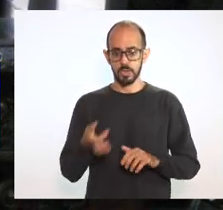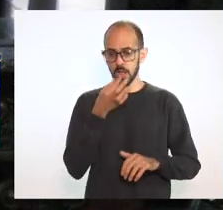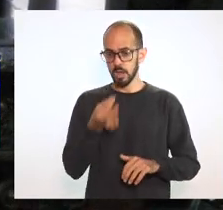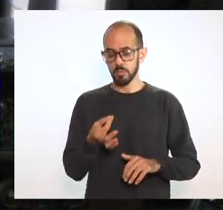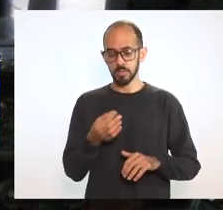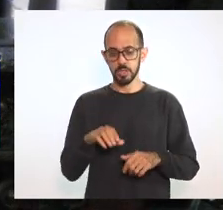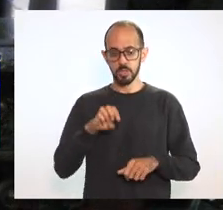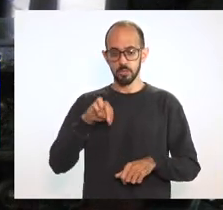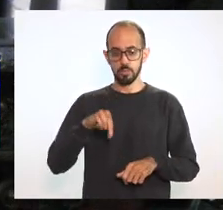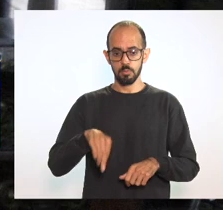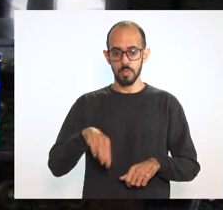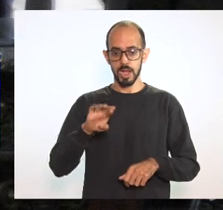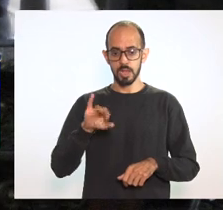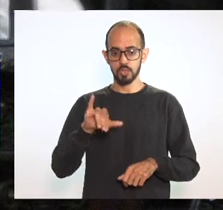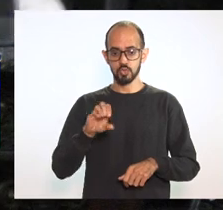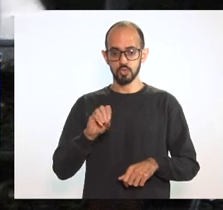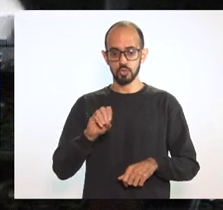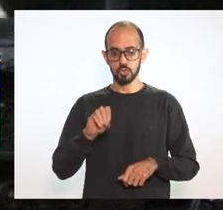Márcio Pacheco.